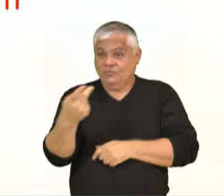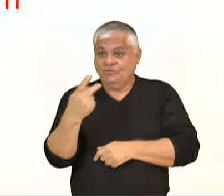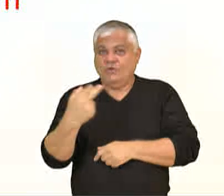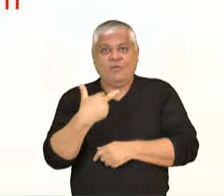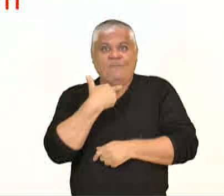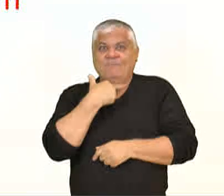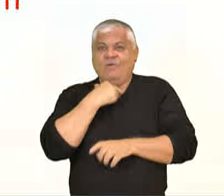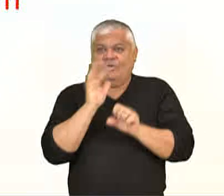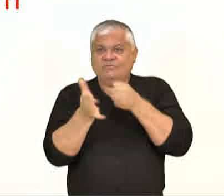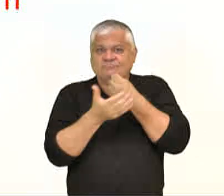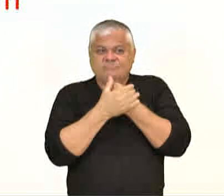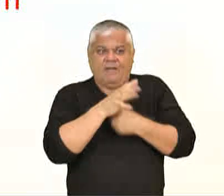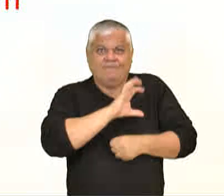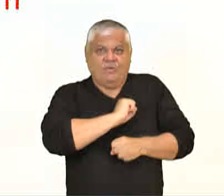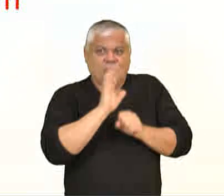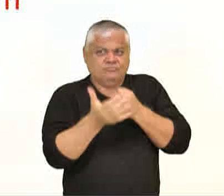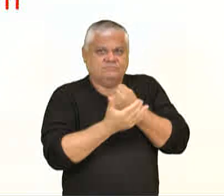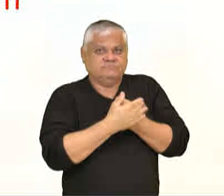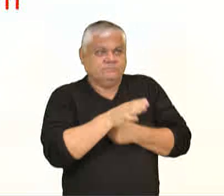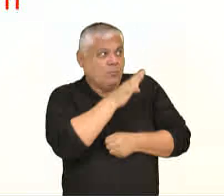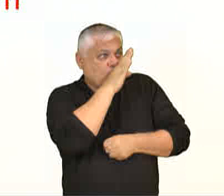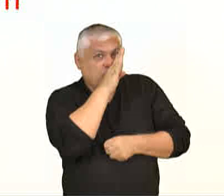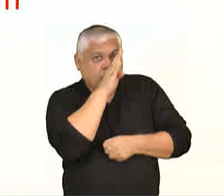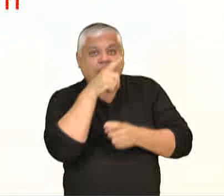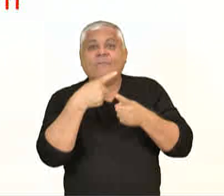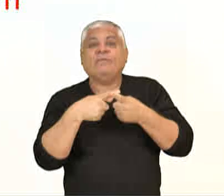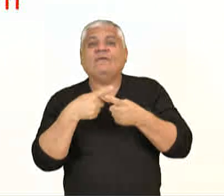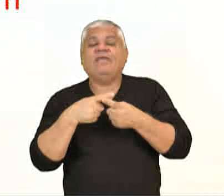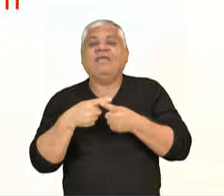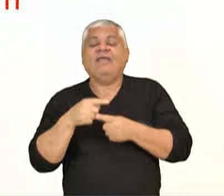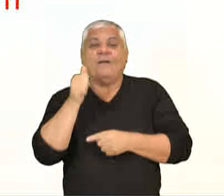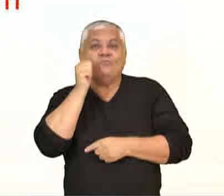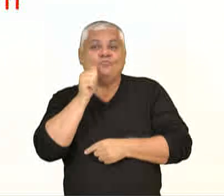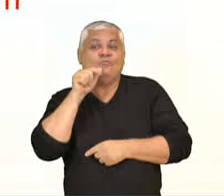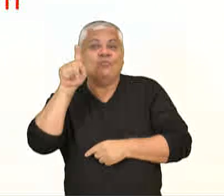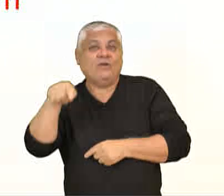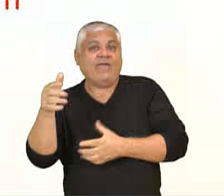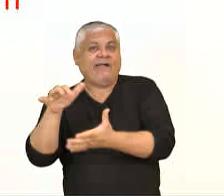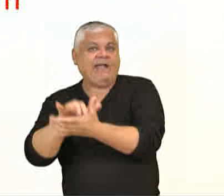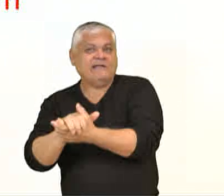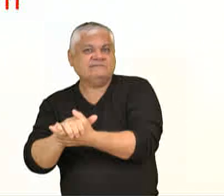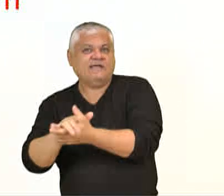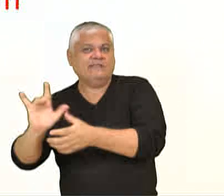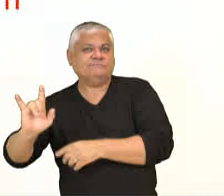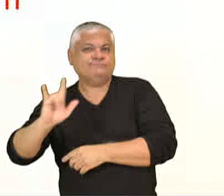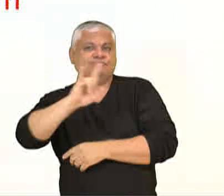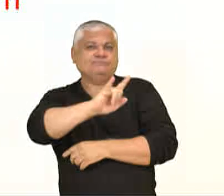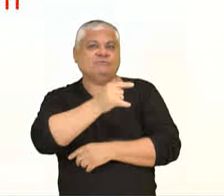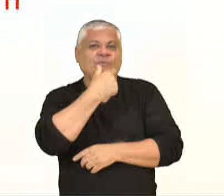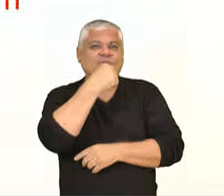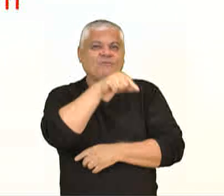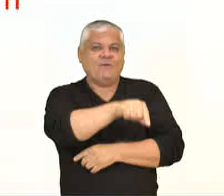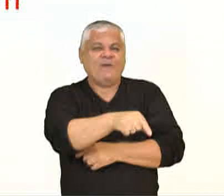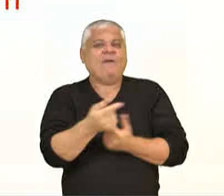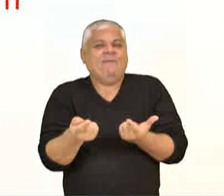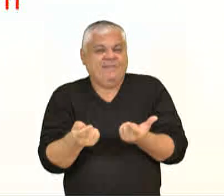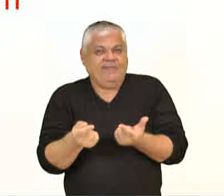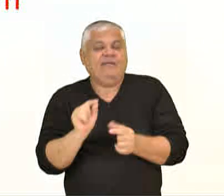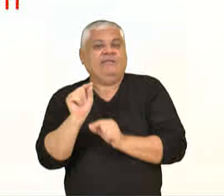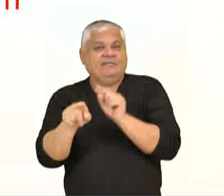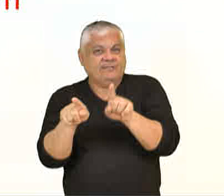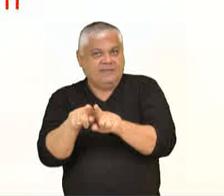clandestino, proibido, uma vez que a personagem feminina era casada. Para além da ironia, há